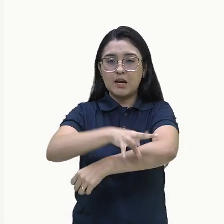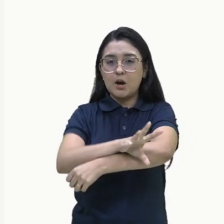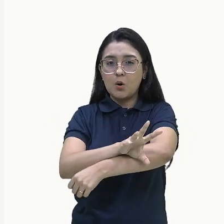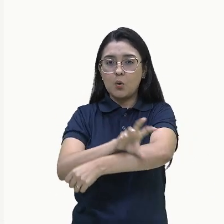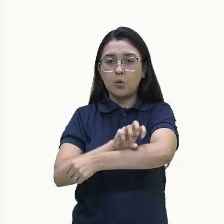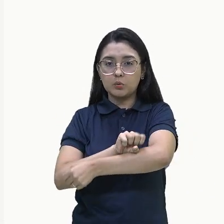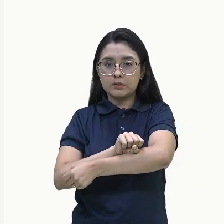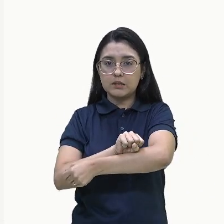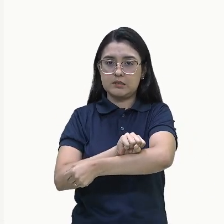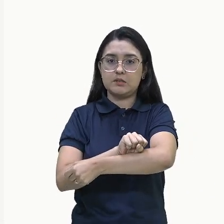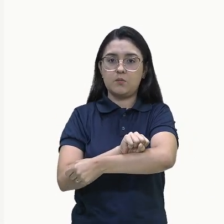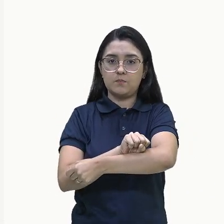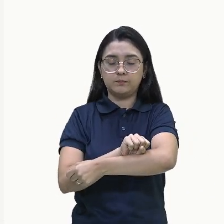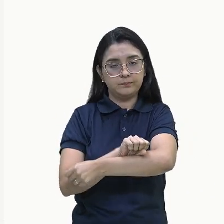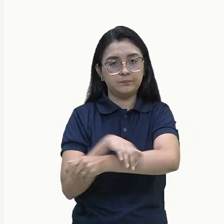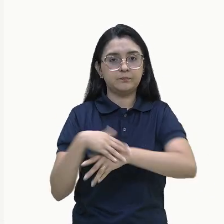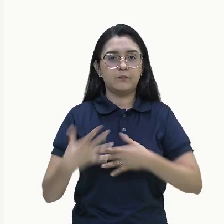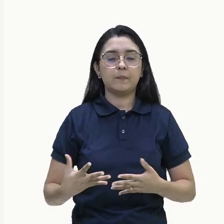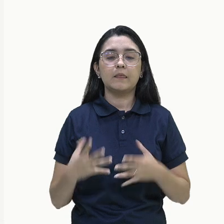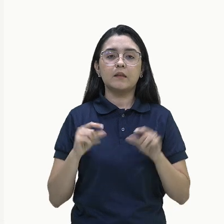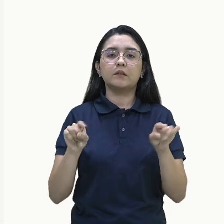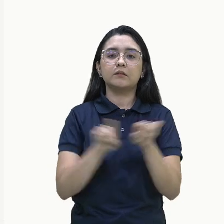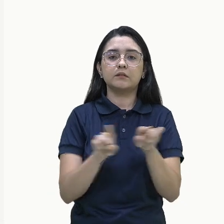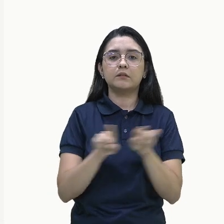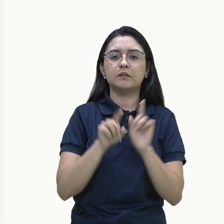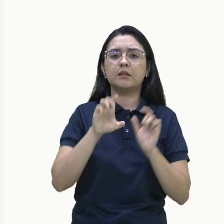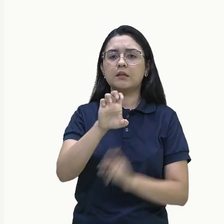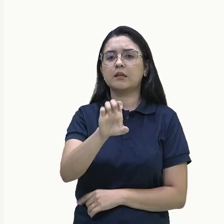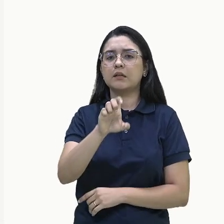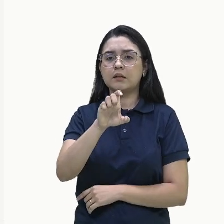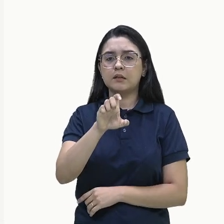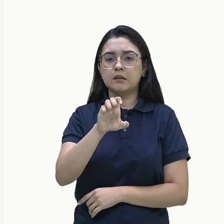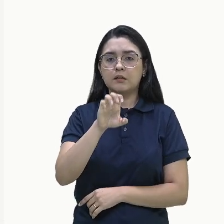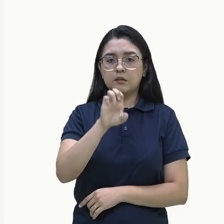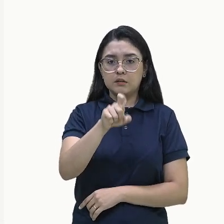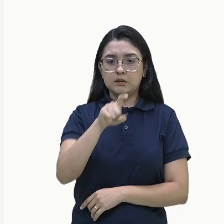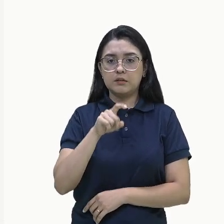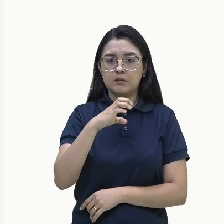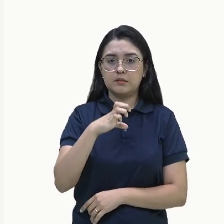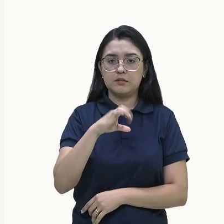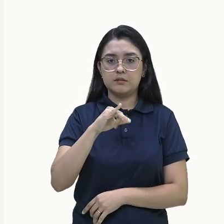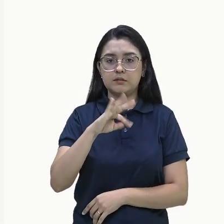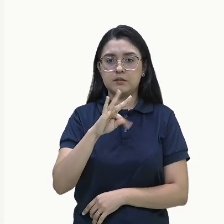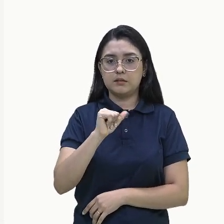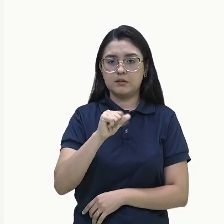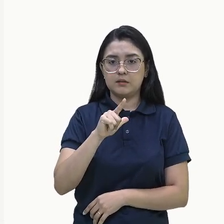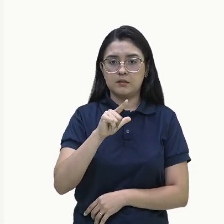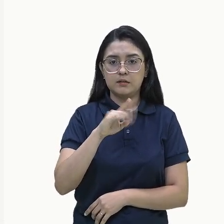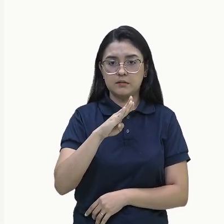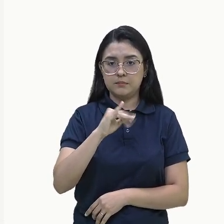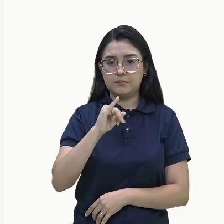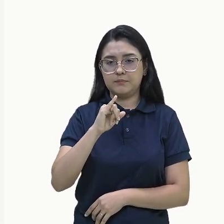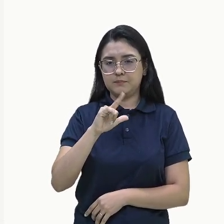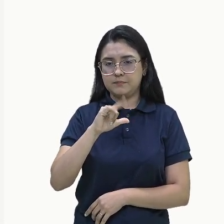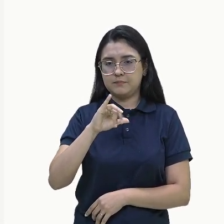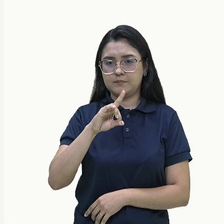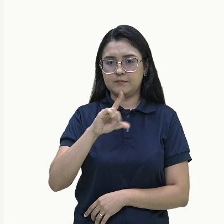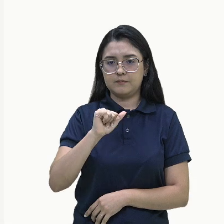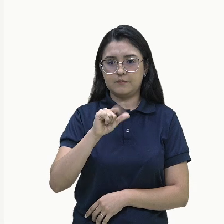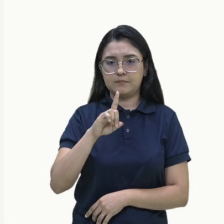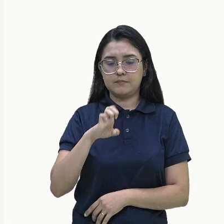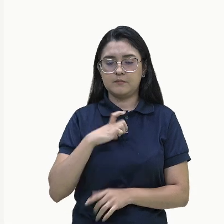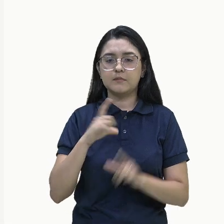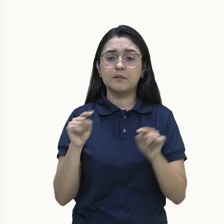contração muscular. Excitabilidade tem a ver também com os movimentos, né, de contração e